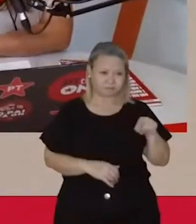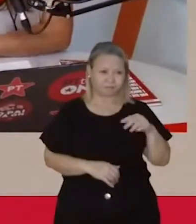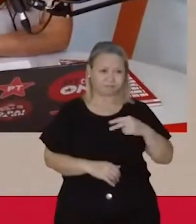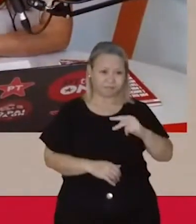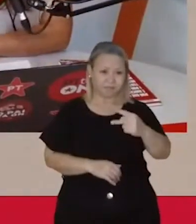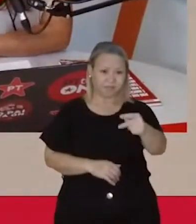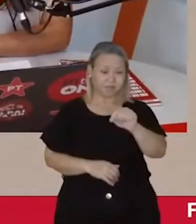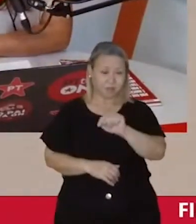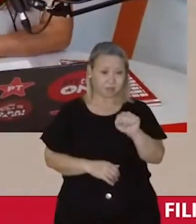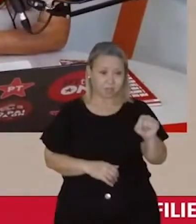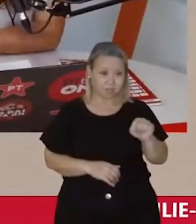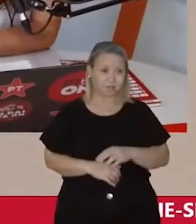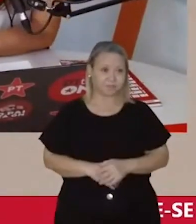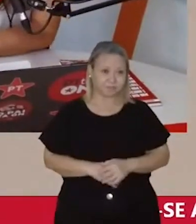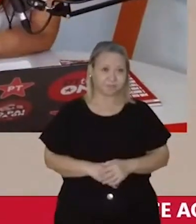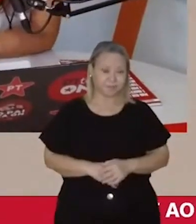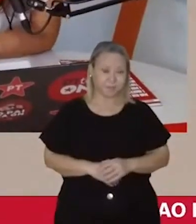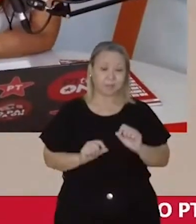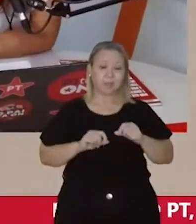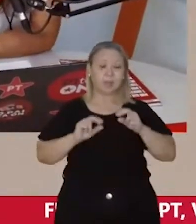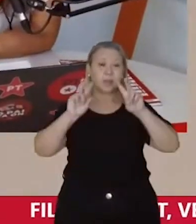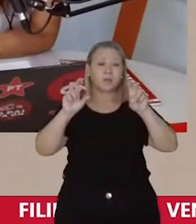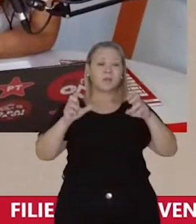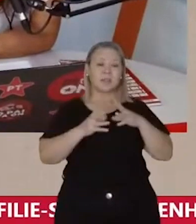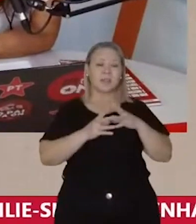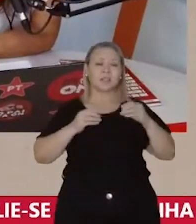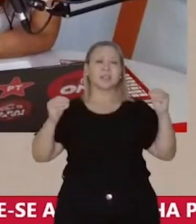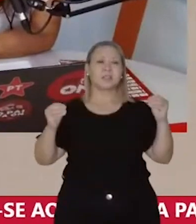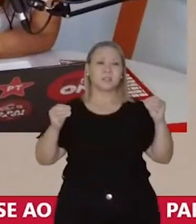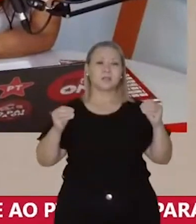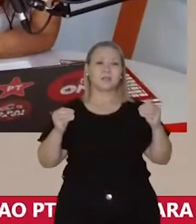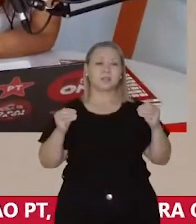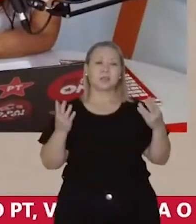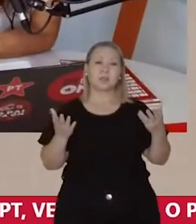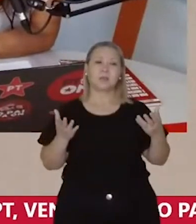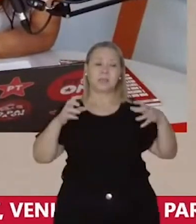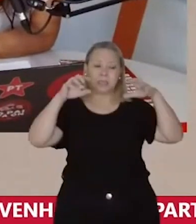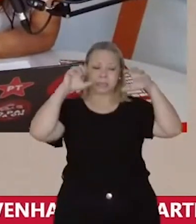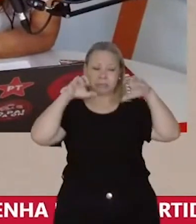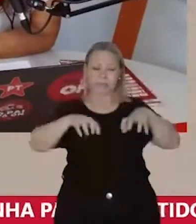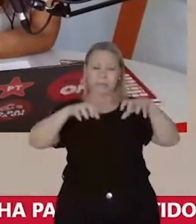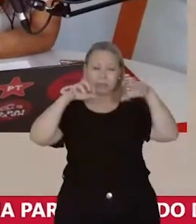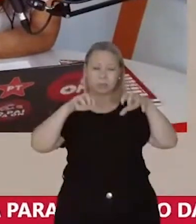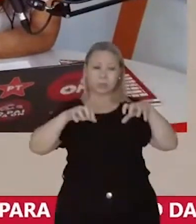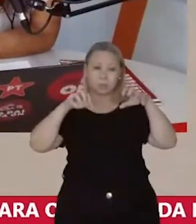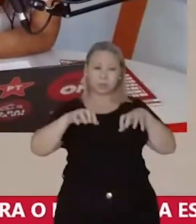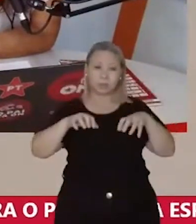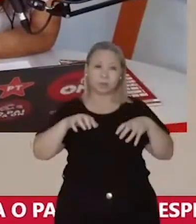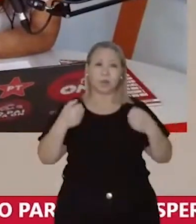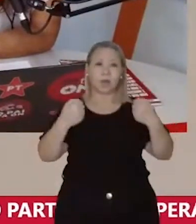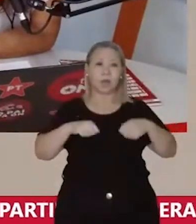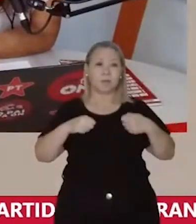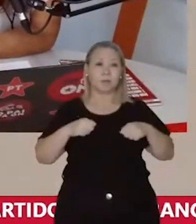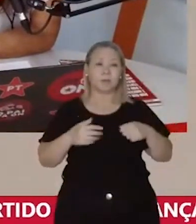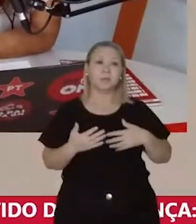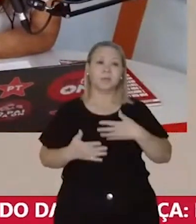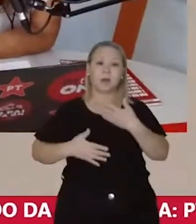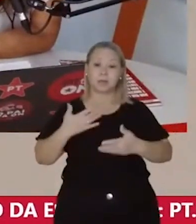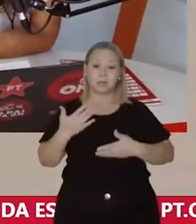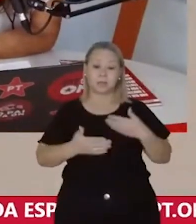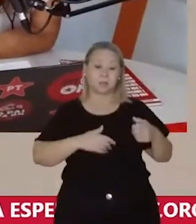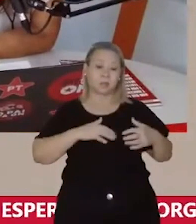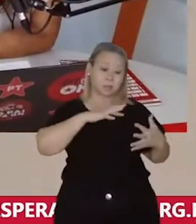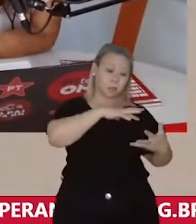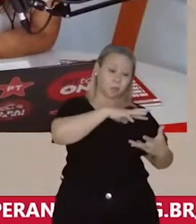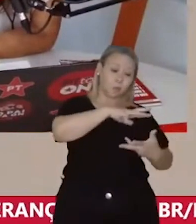Parcialmente, Amanda, porque essa questão de seca e regime de chuvas, ela depende mais da circulação global,